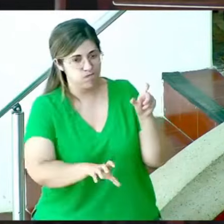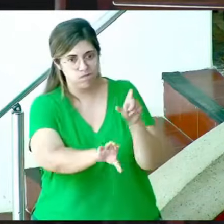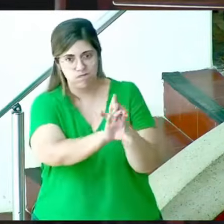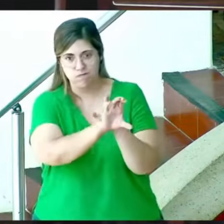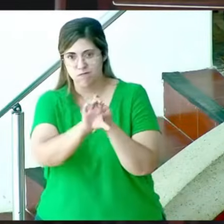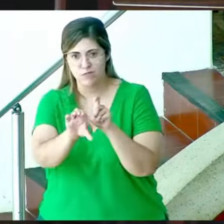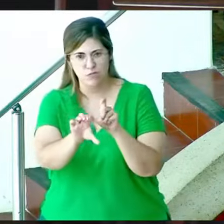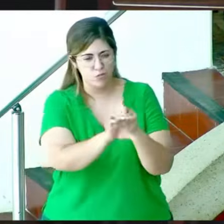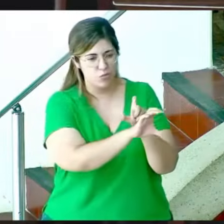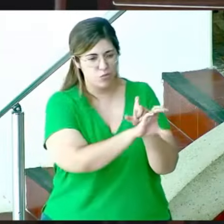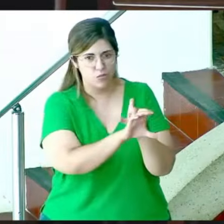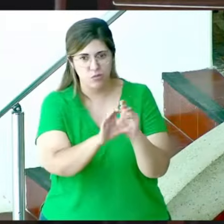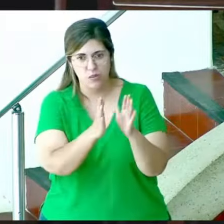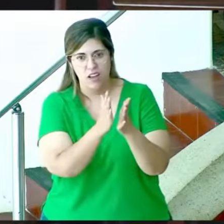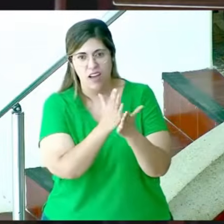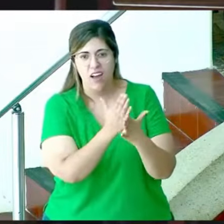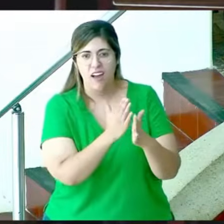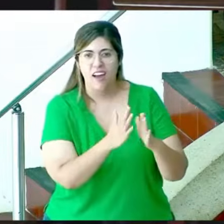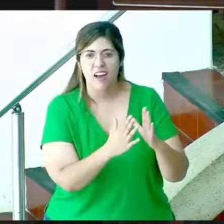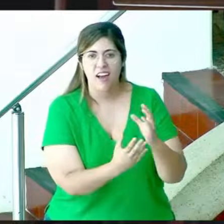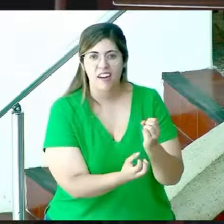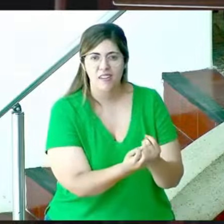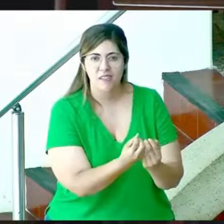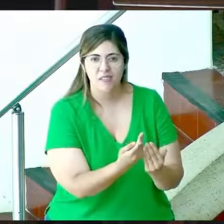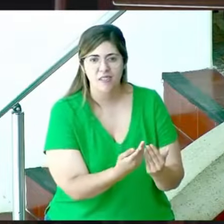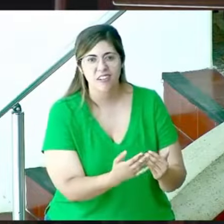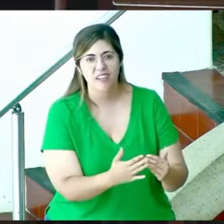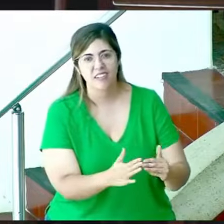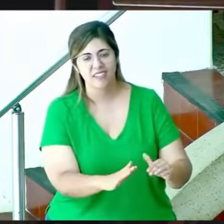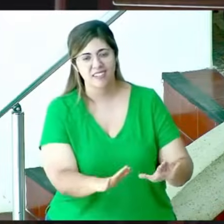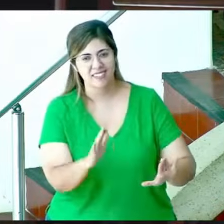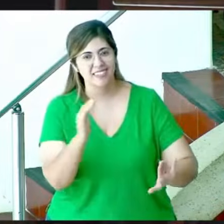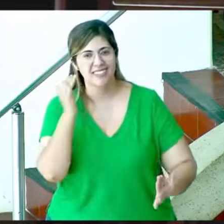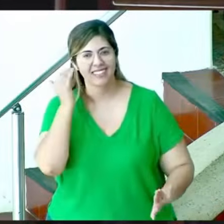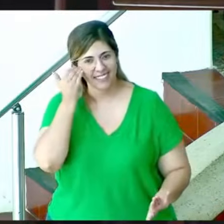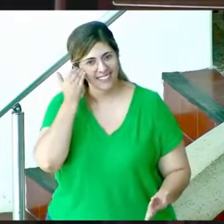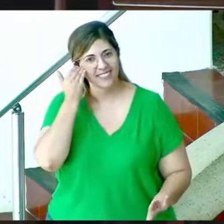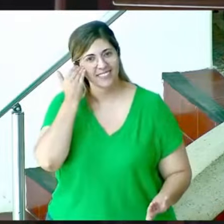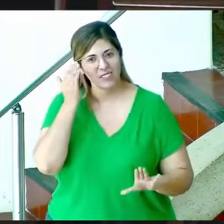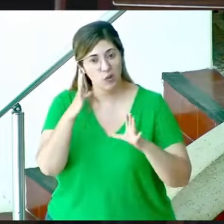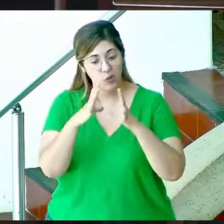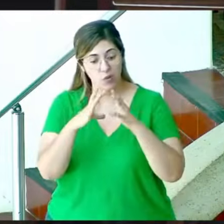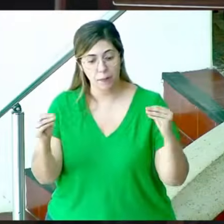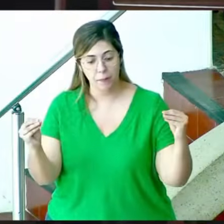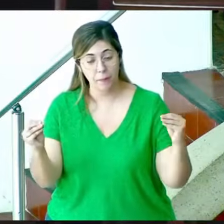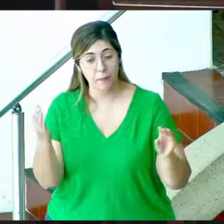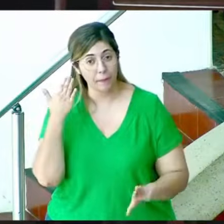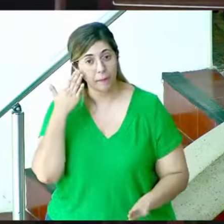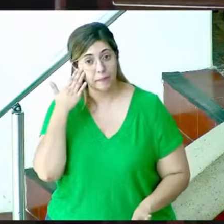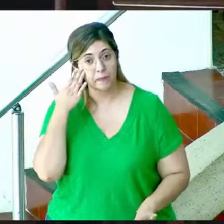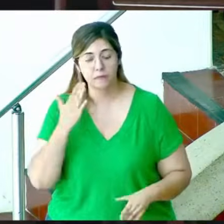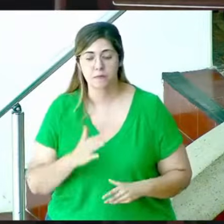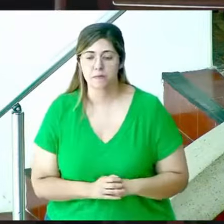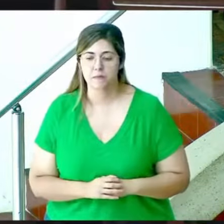extintor para coisas erradas. Então, tem extintor para